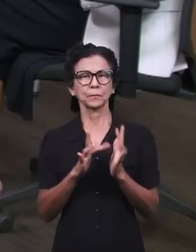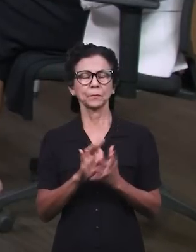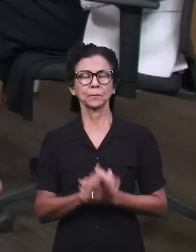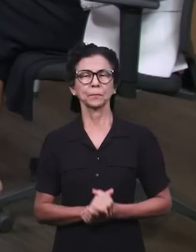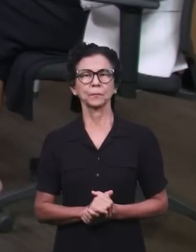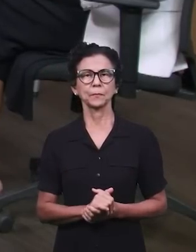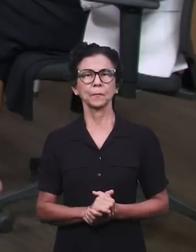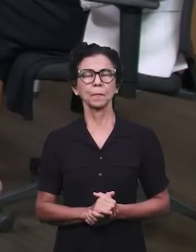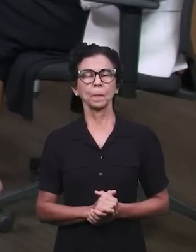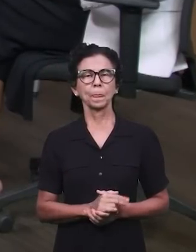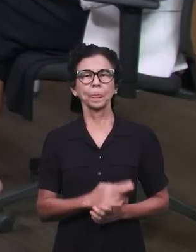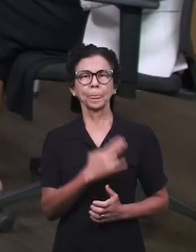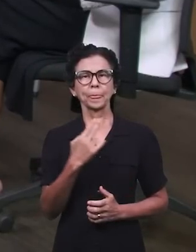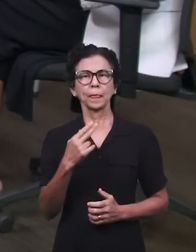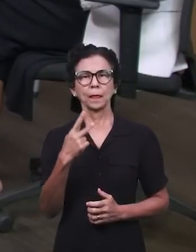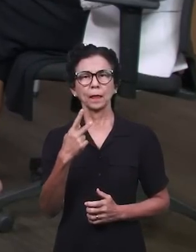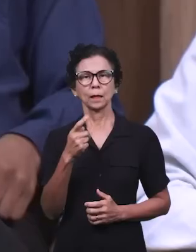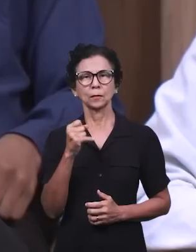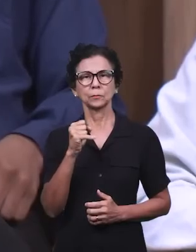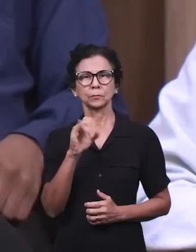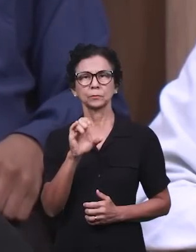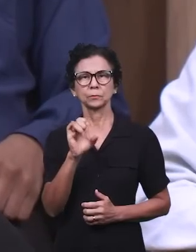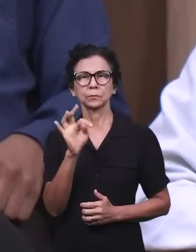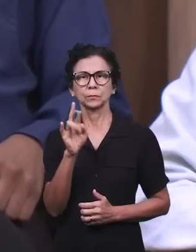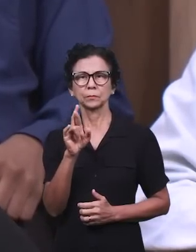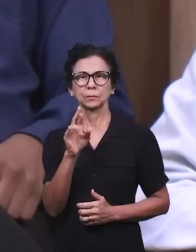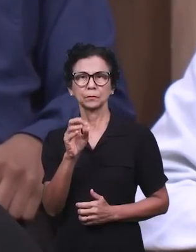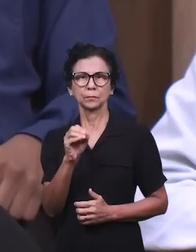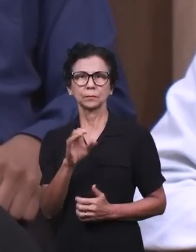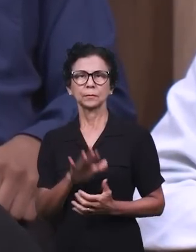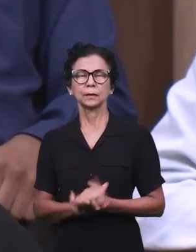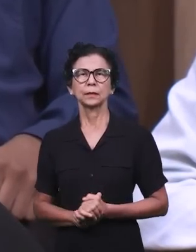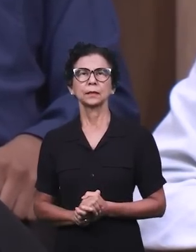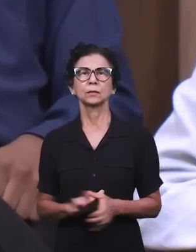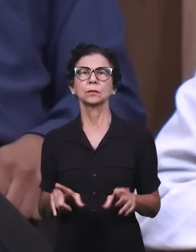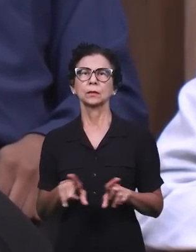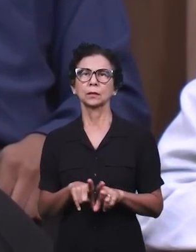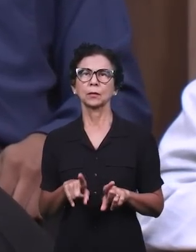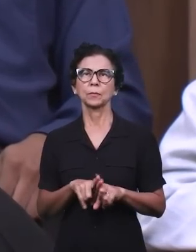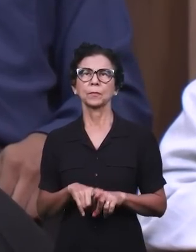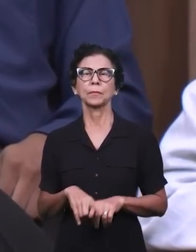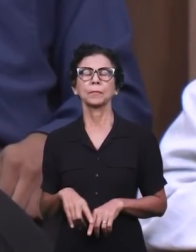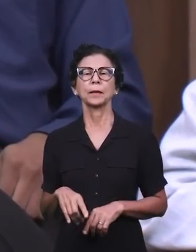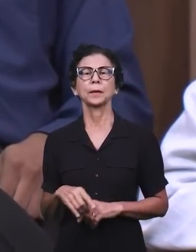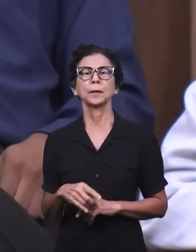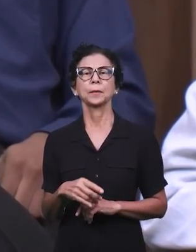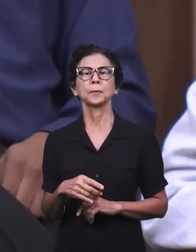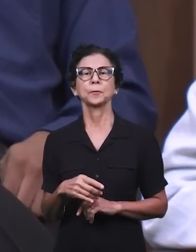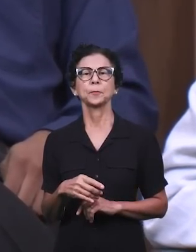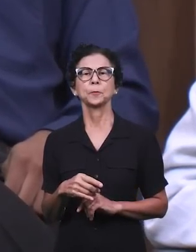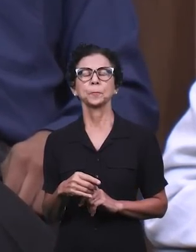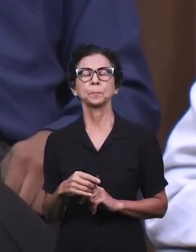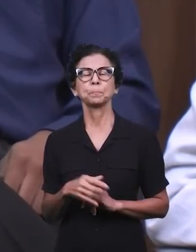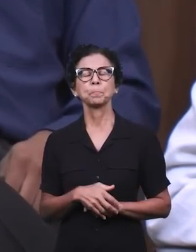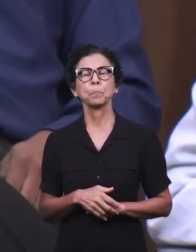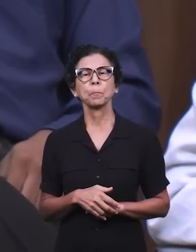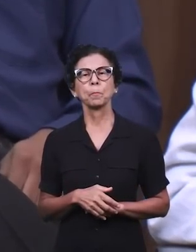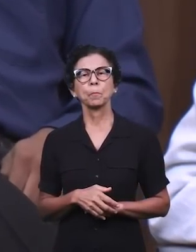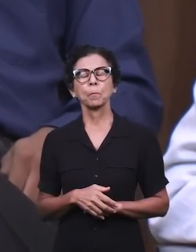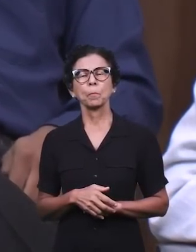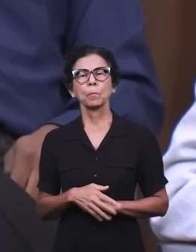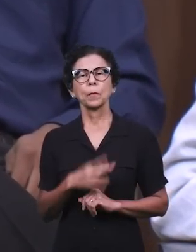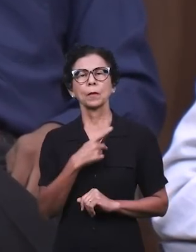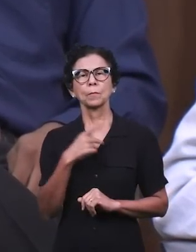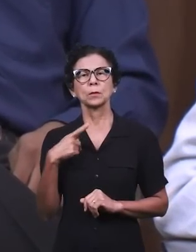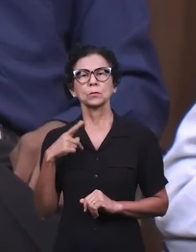Amém. Eu sou Pietro, da Igreja de Santo Antônio I, do Ministério do Pastor Valdecir também. A minha pergunta é a seguinte: falar